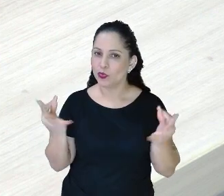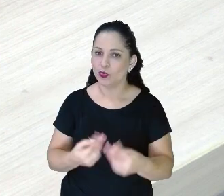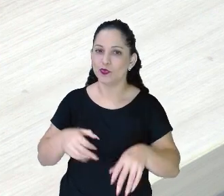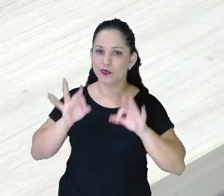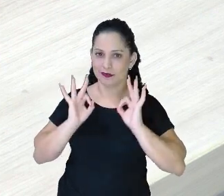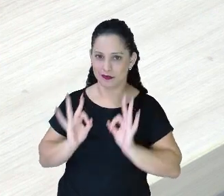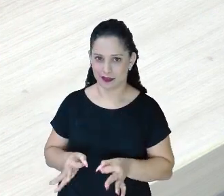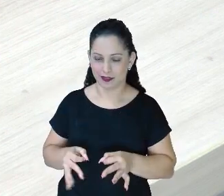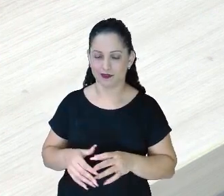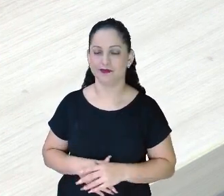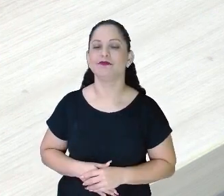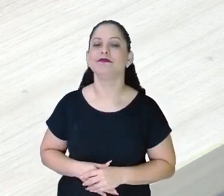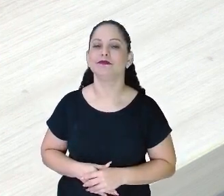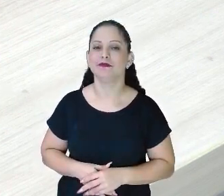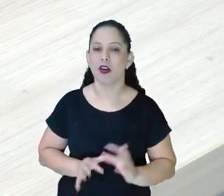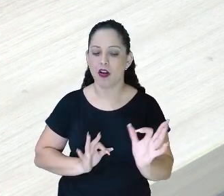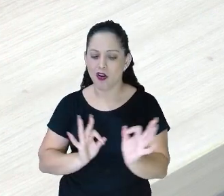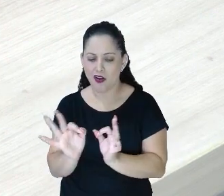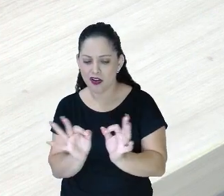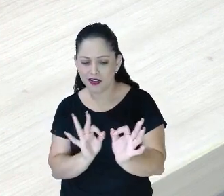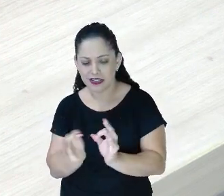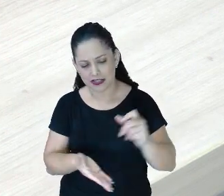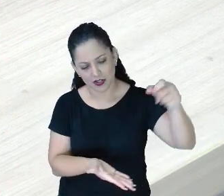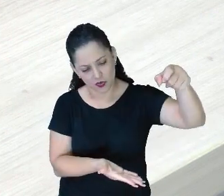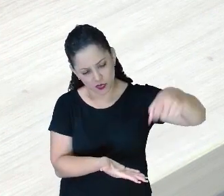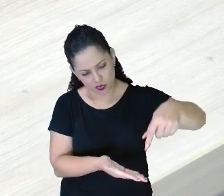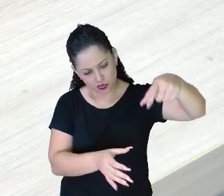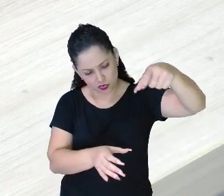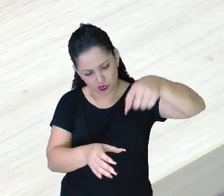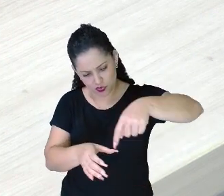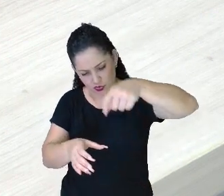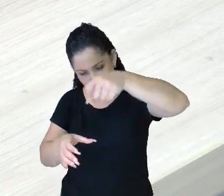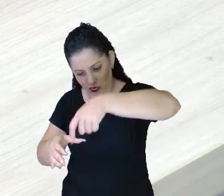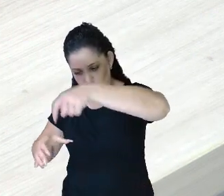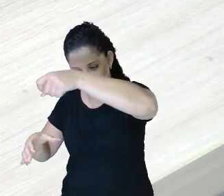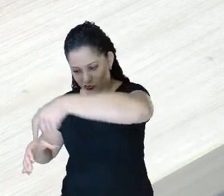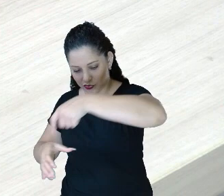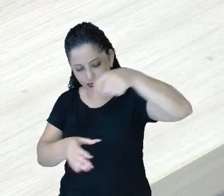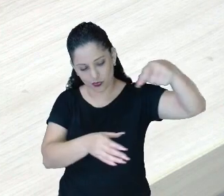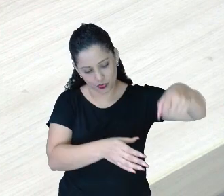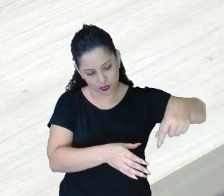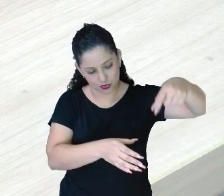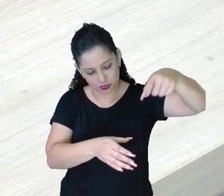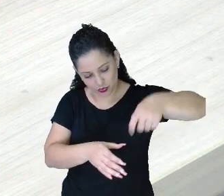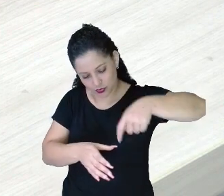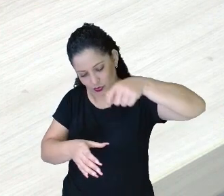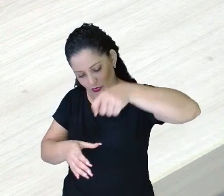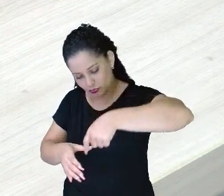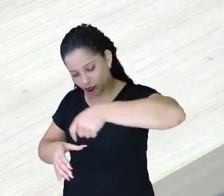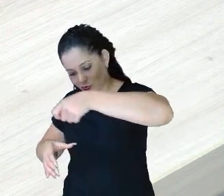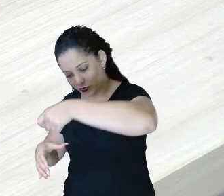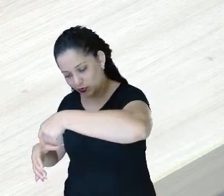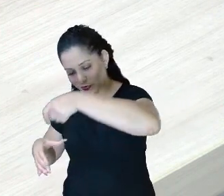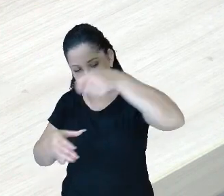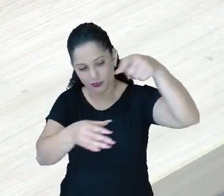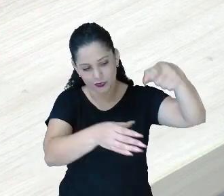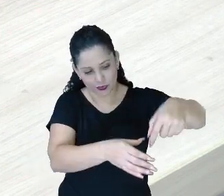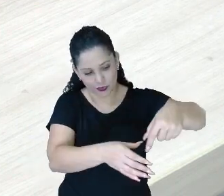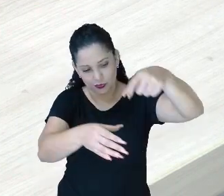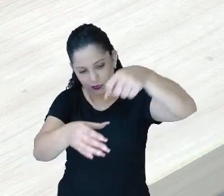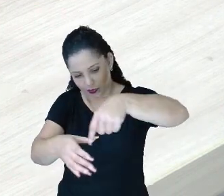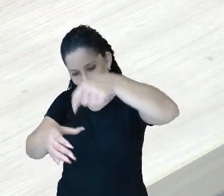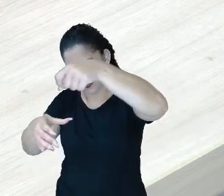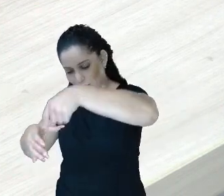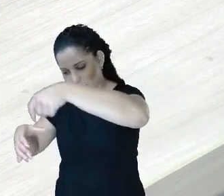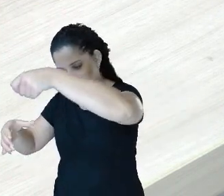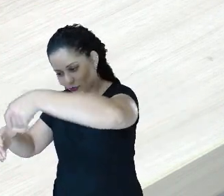Olha, tô dividindo aqui as minhas sementes.